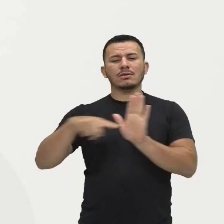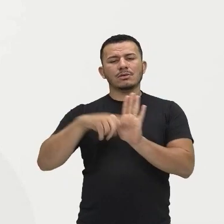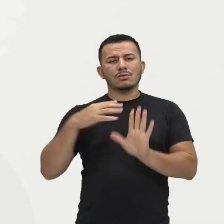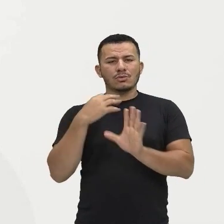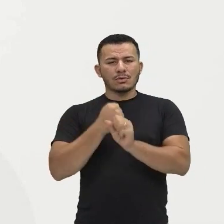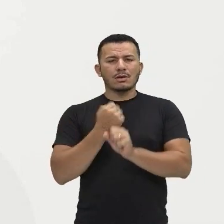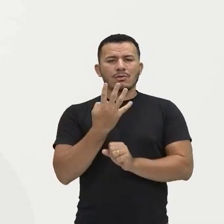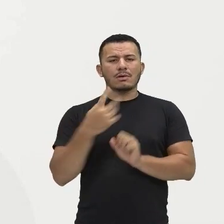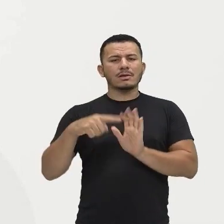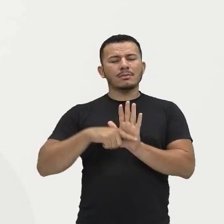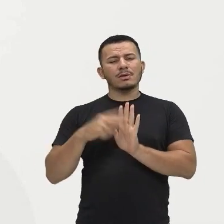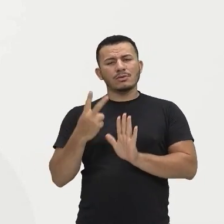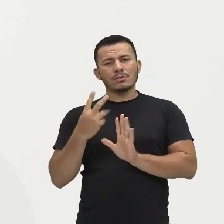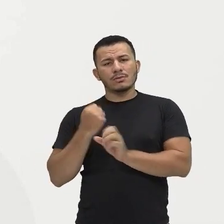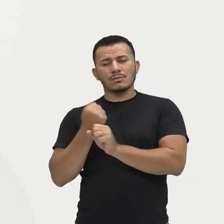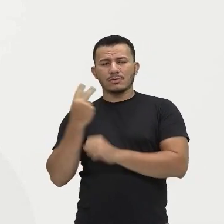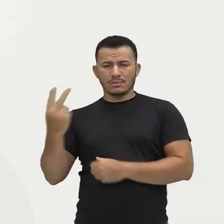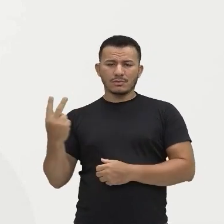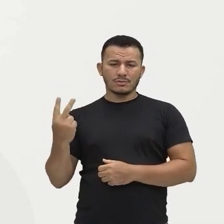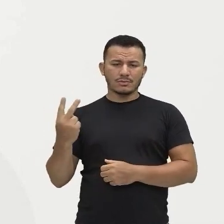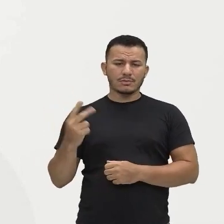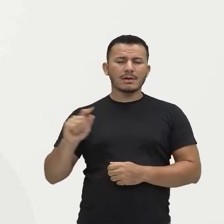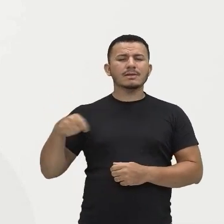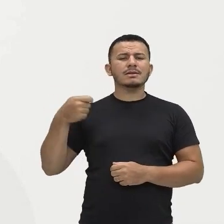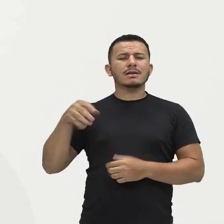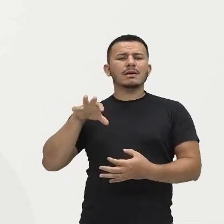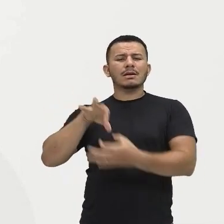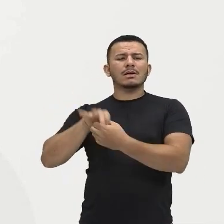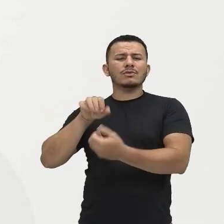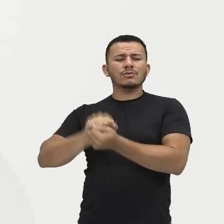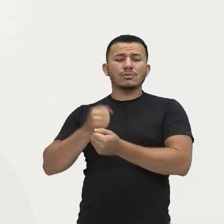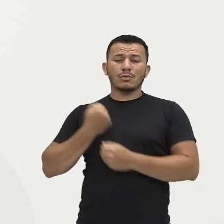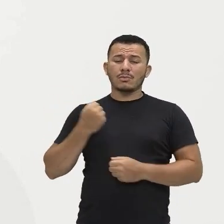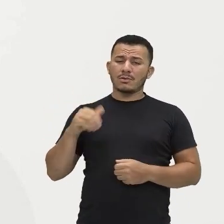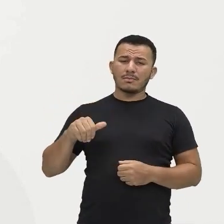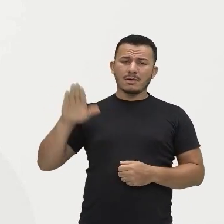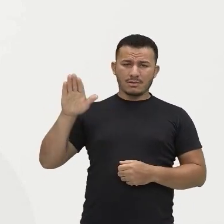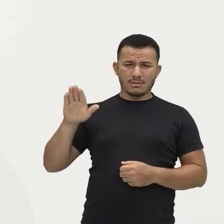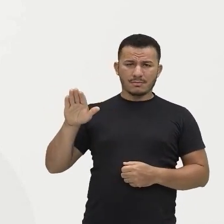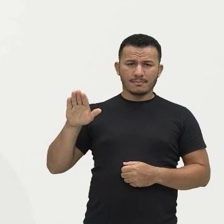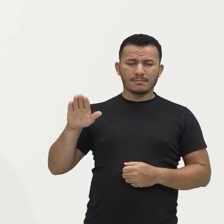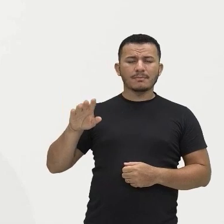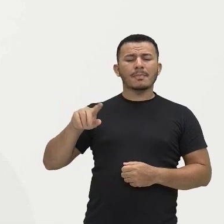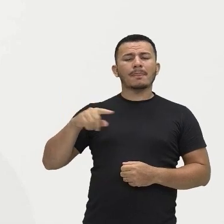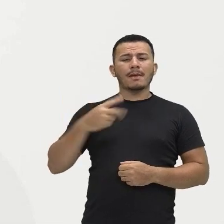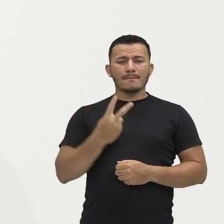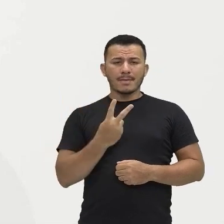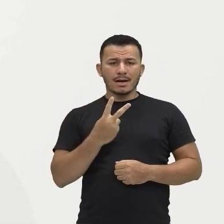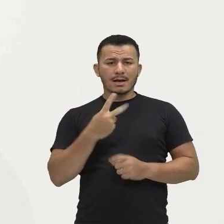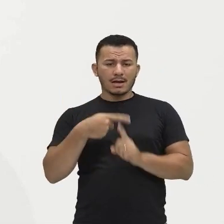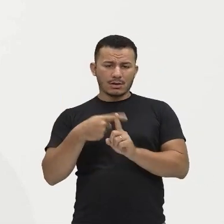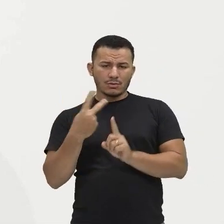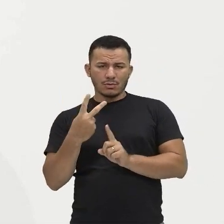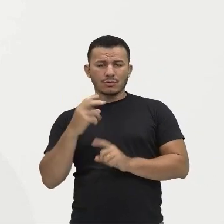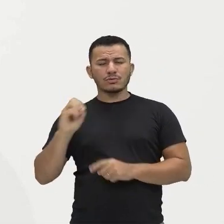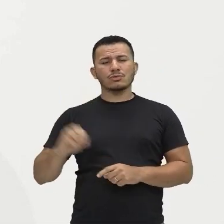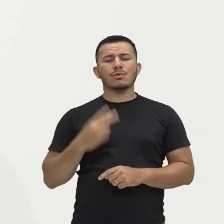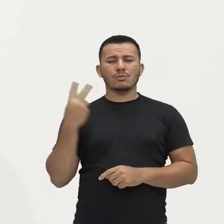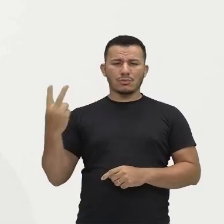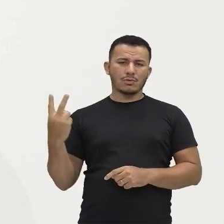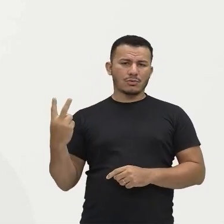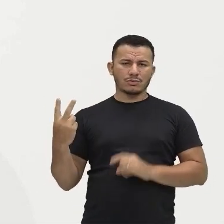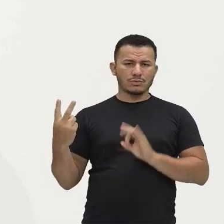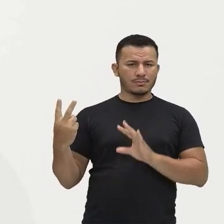tenho 4, tirando 2 dá 2. Mas qual é o sinal que fica? Do maior, mais 2, ou, se preferir, o